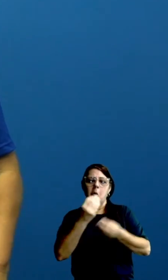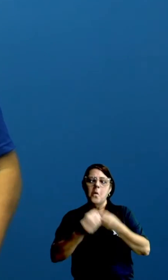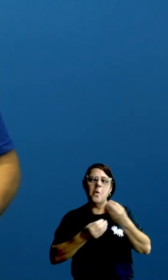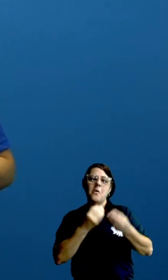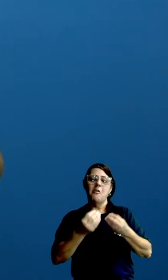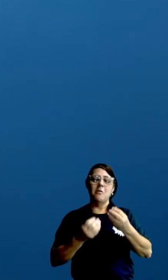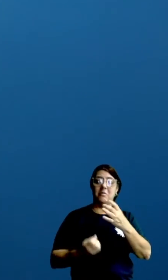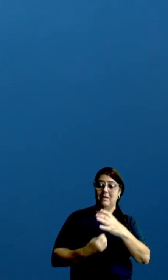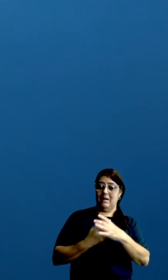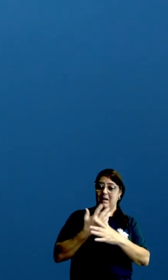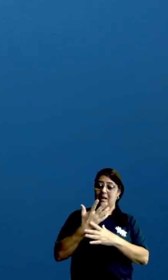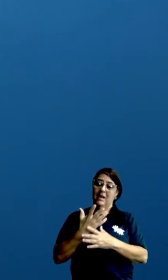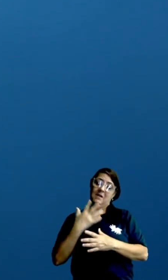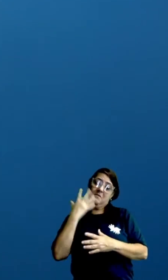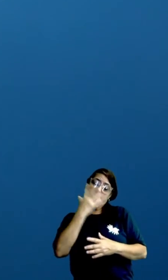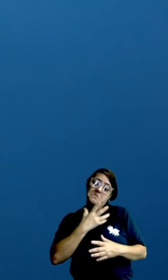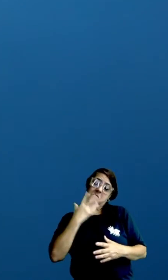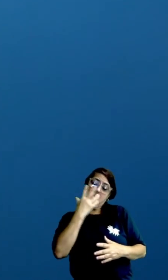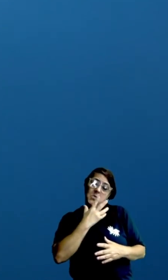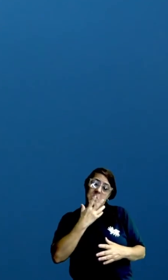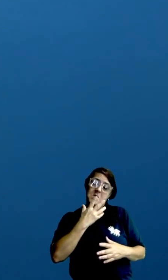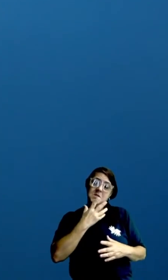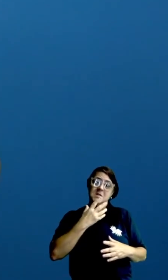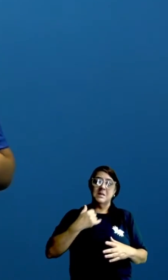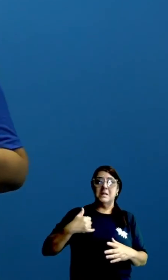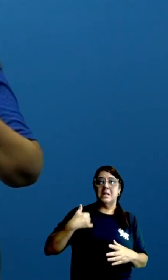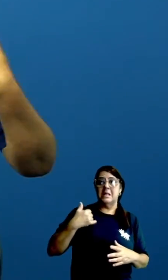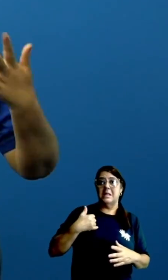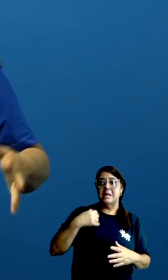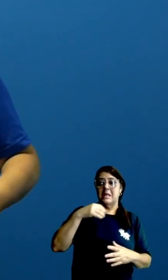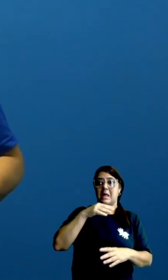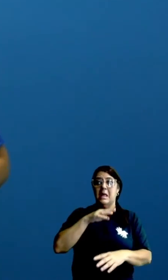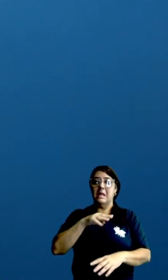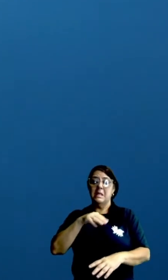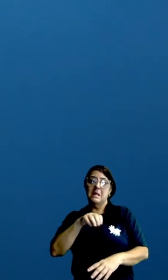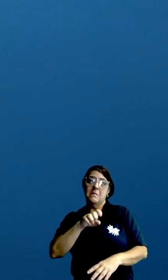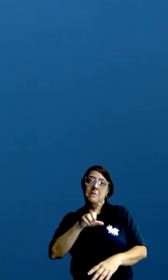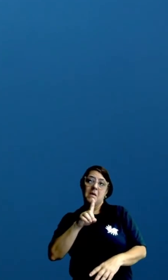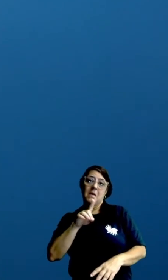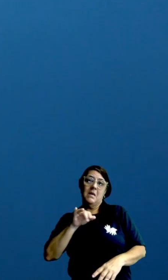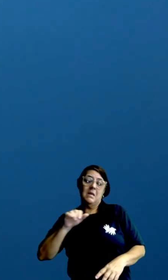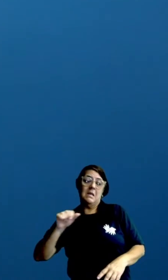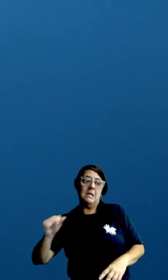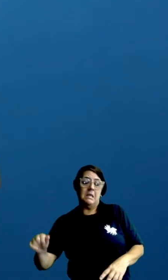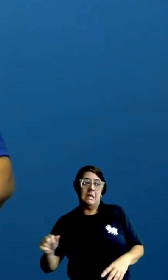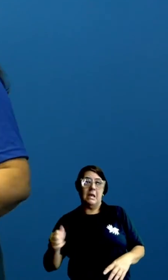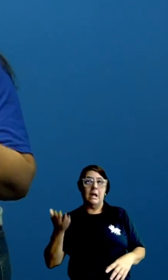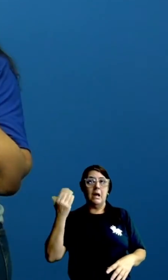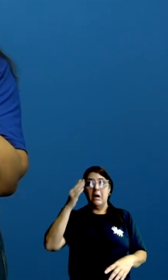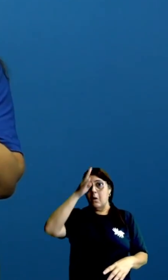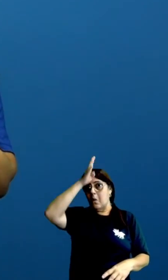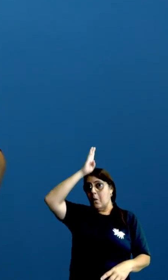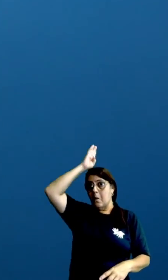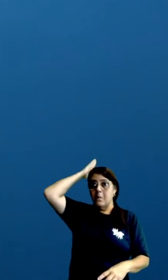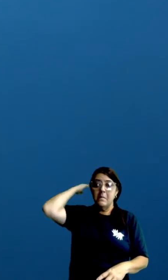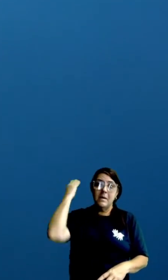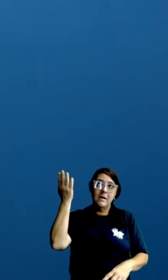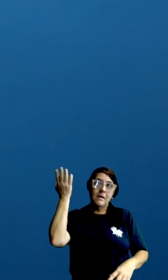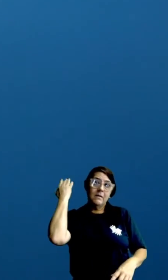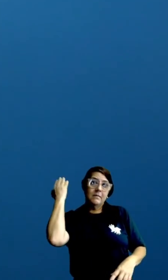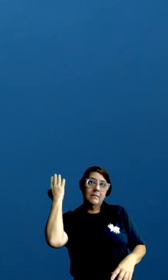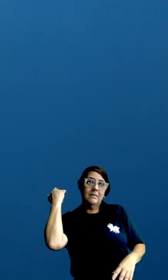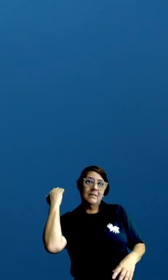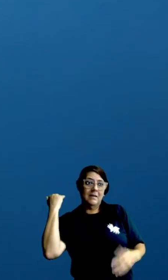fazia música lá nas outras civilizações na Idade Média né na Roma antiga mais aí tia Raquel